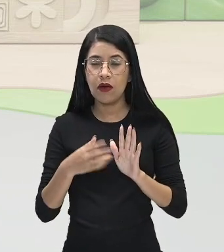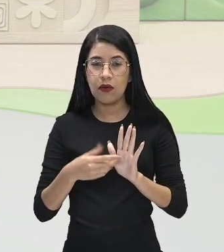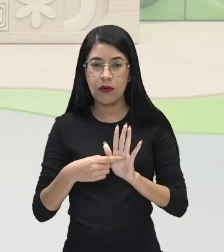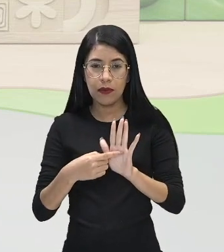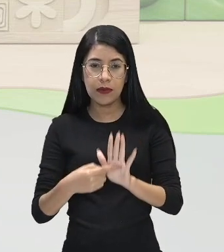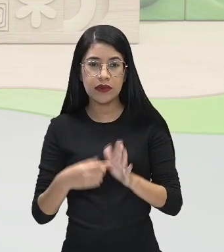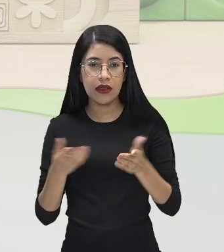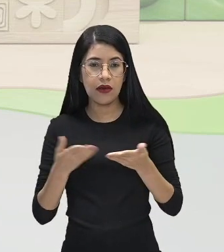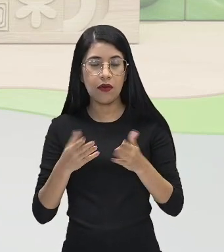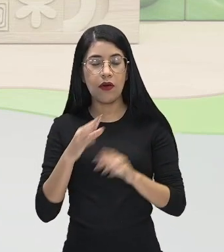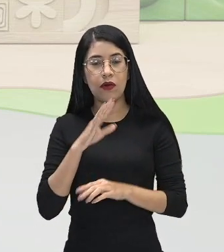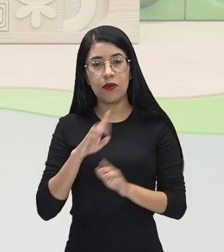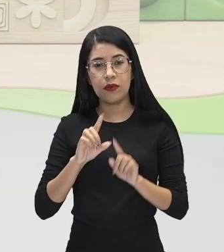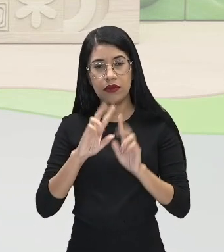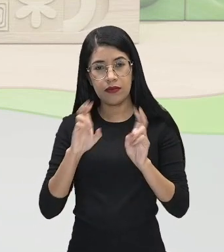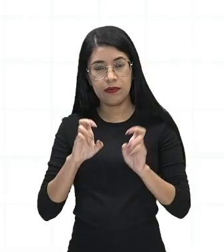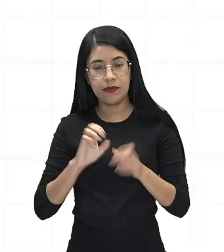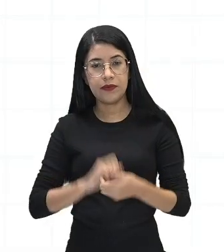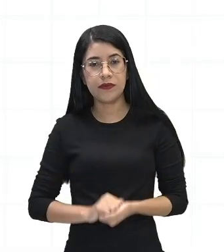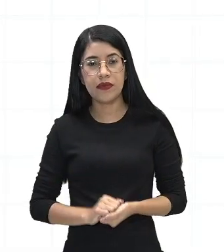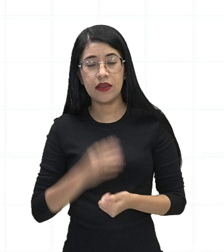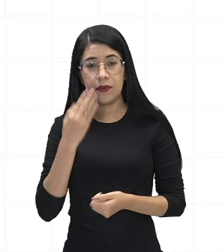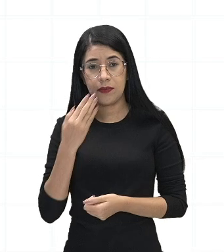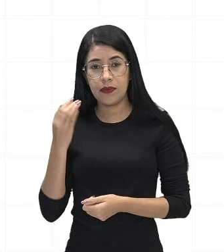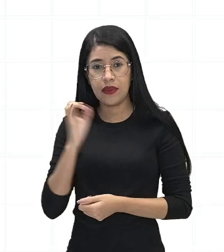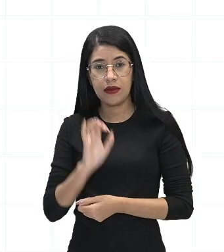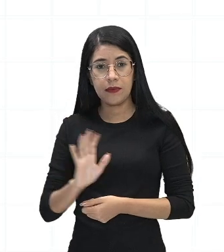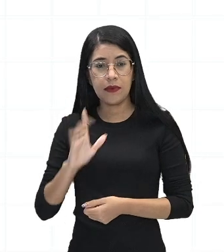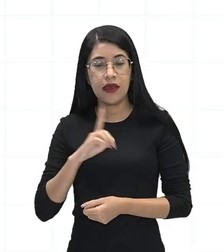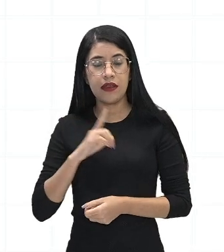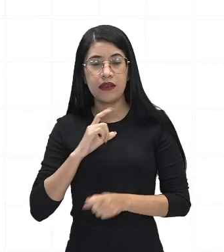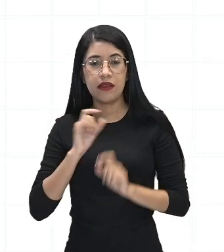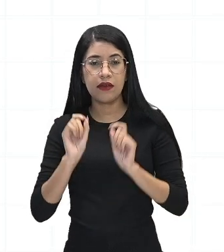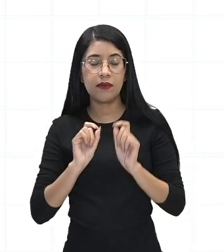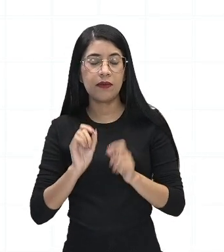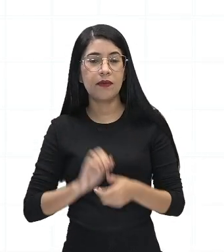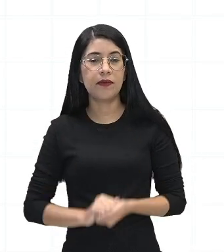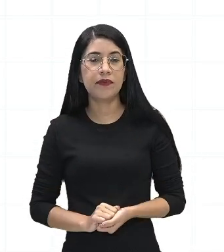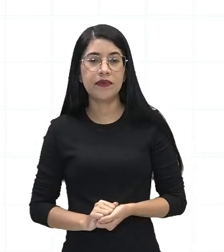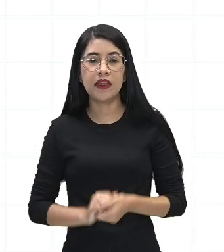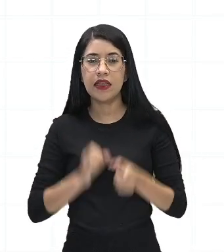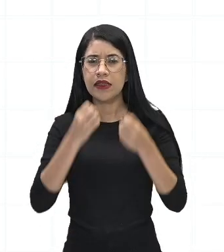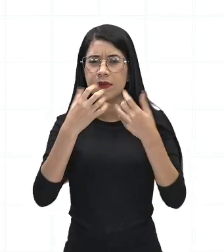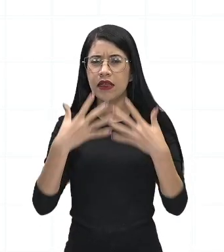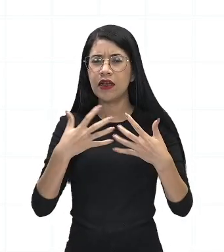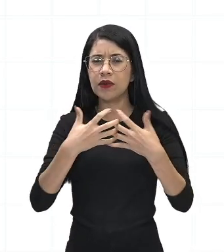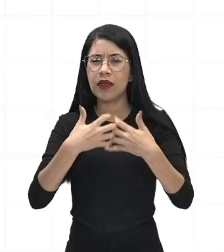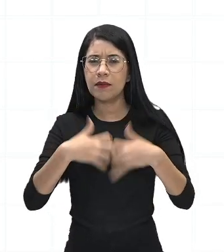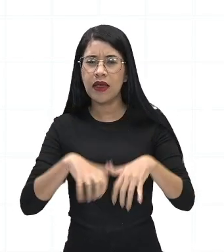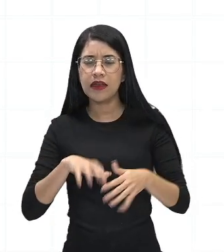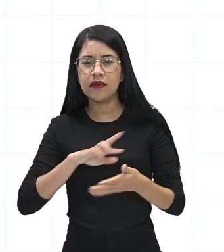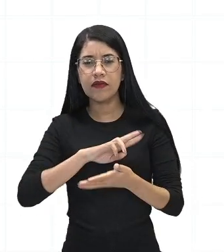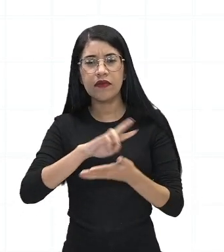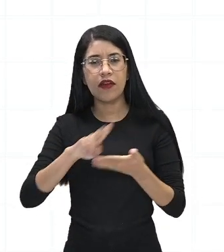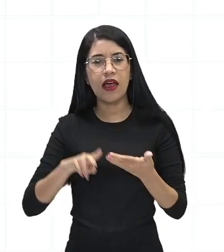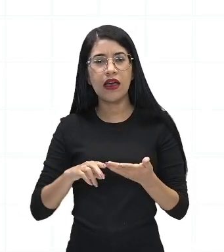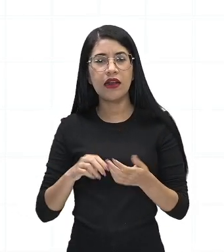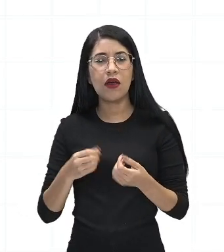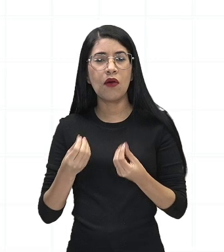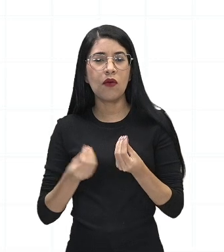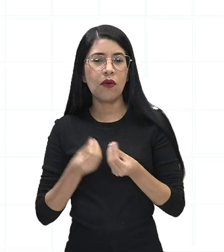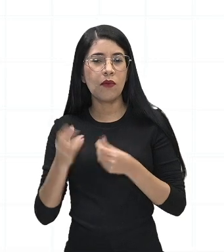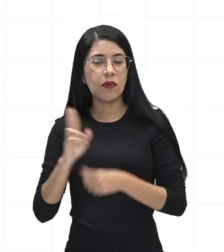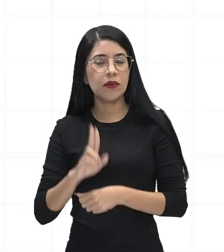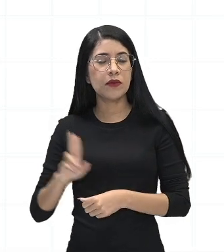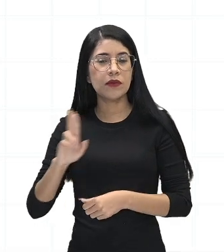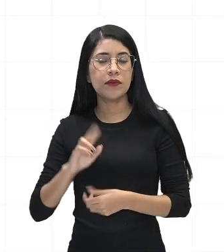pouco mais. Então observe aí na imagem que nós temos falando um pouquinho sobre essas máquinas. Para que elas servem?